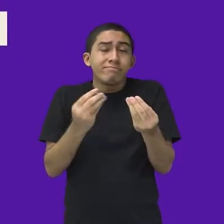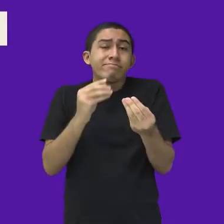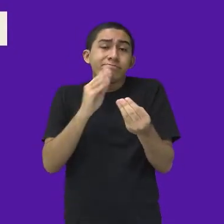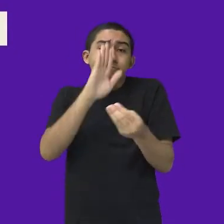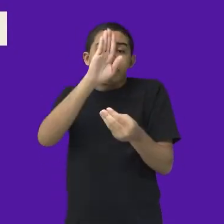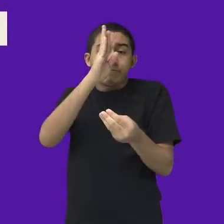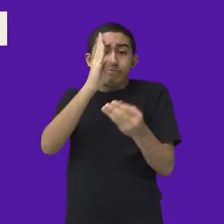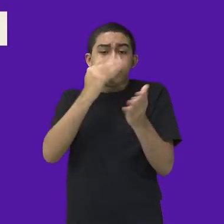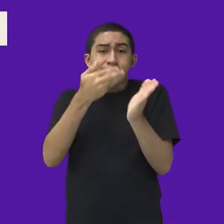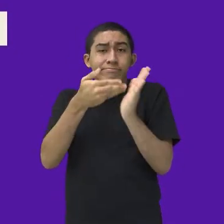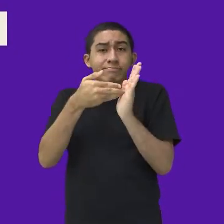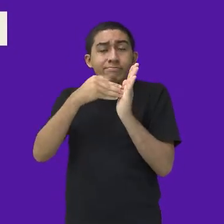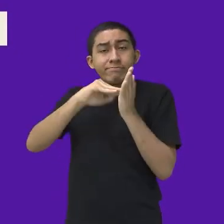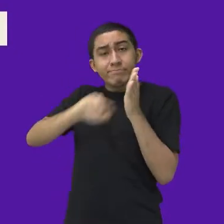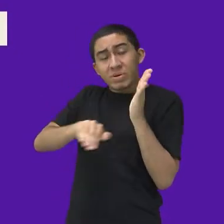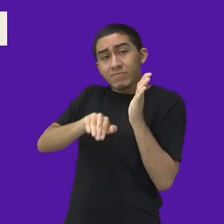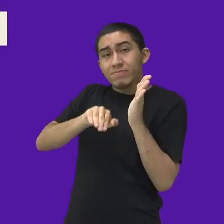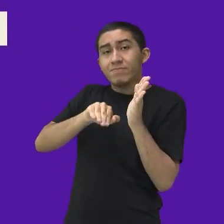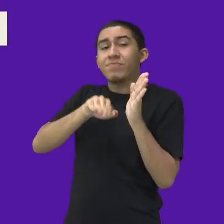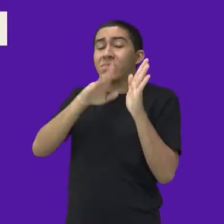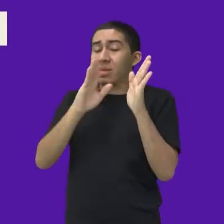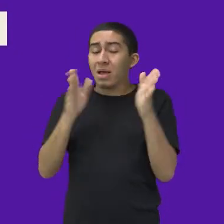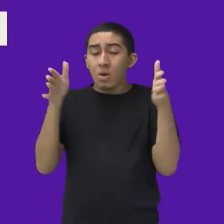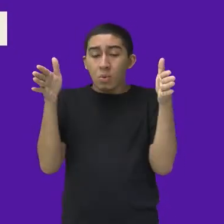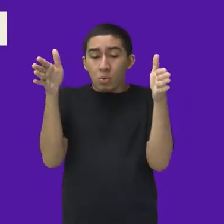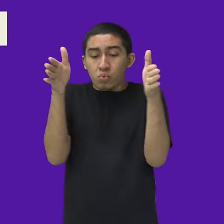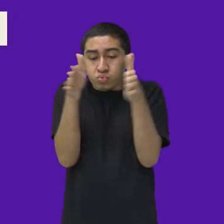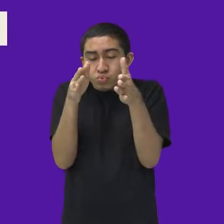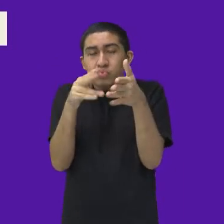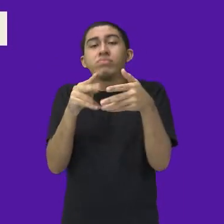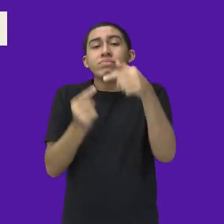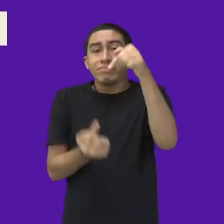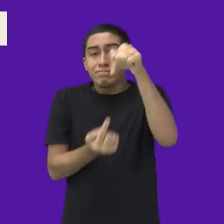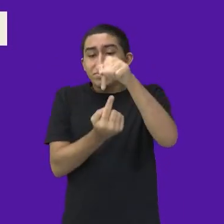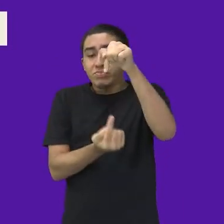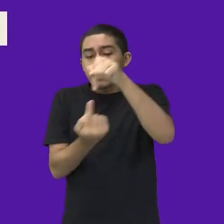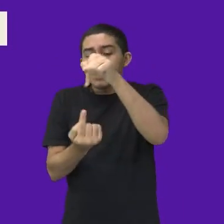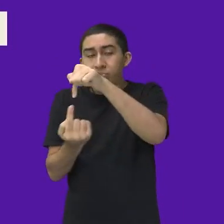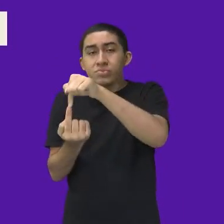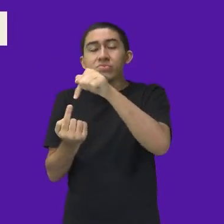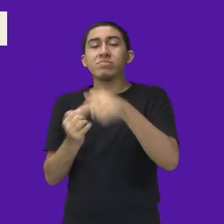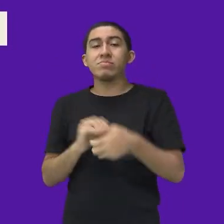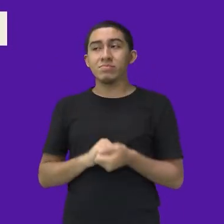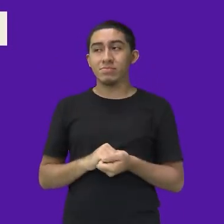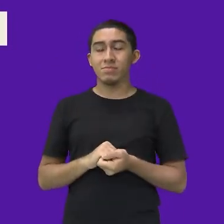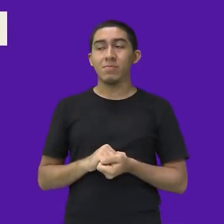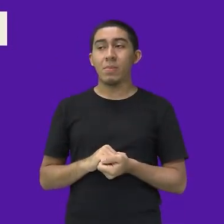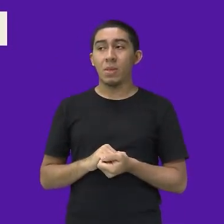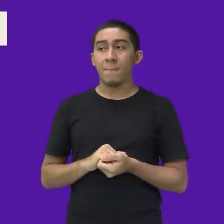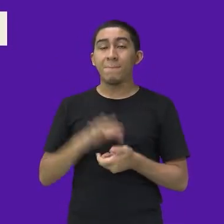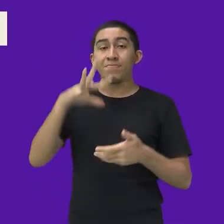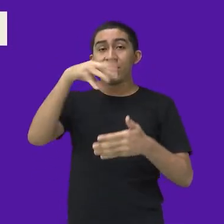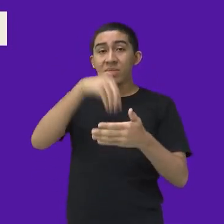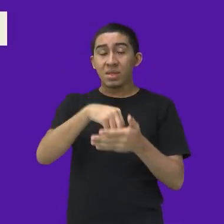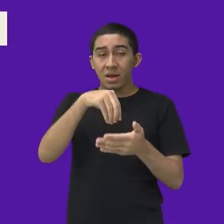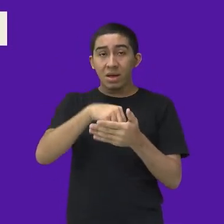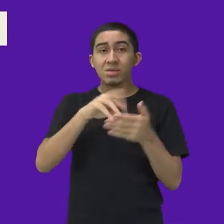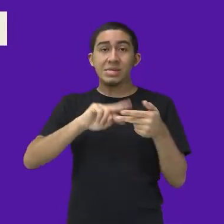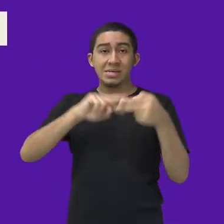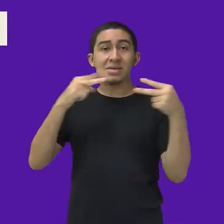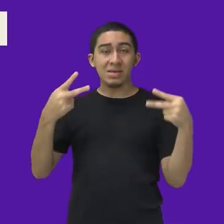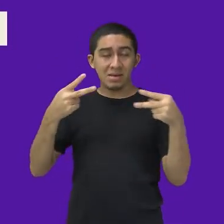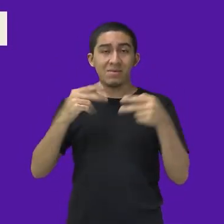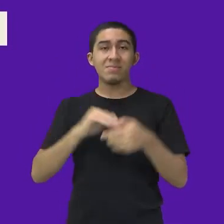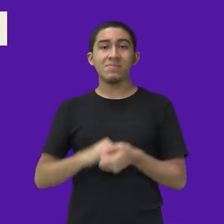de deletada, essa enzima, esse par aí de enzimas na transcrição do